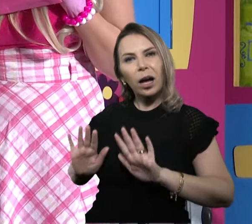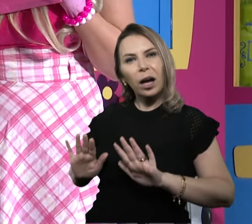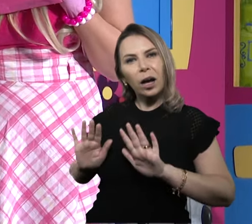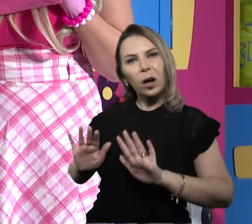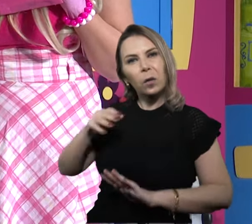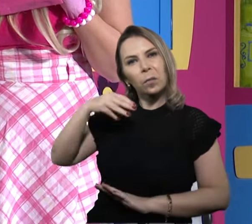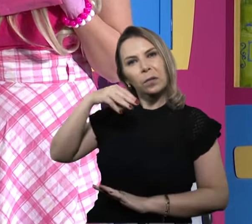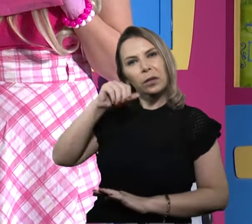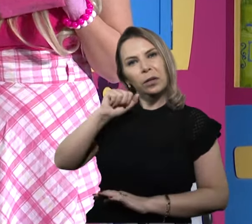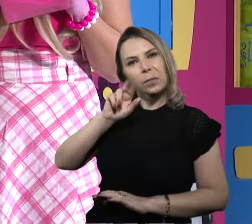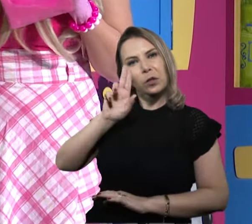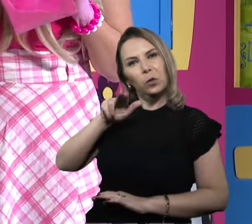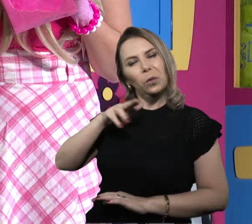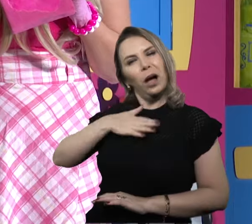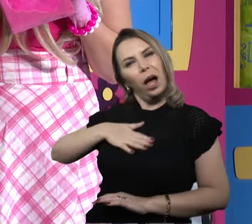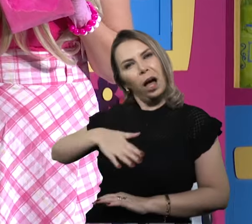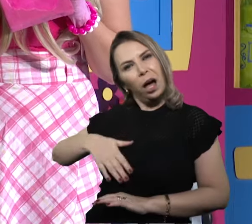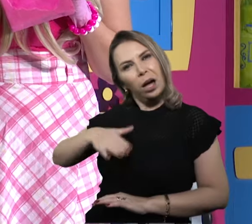Calma, Manu!